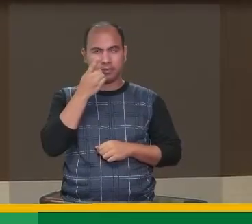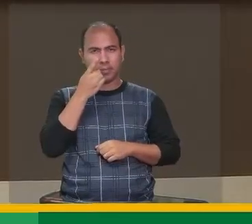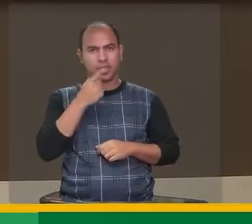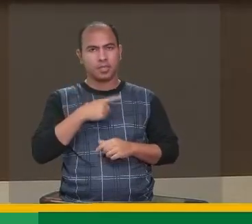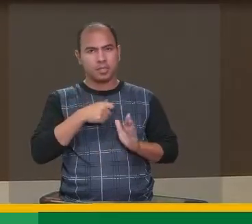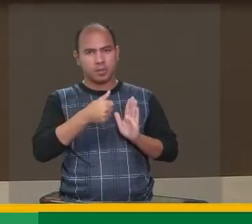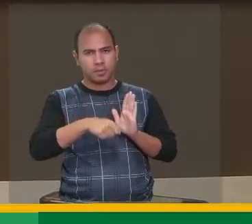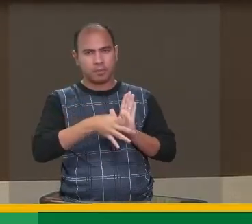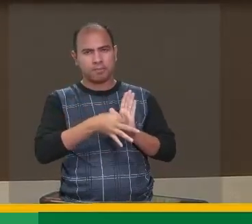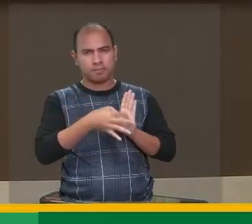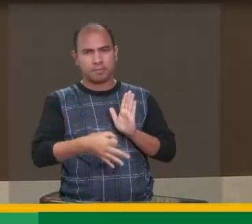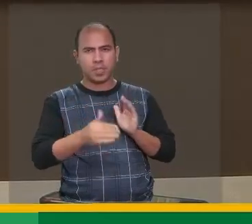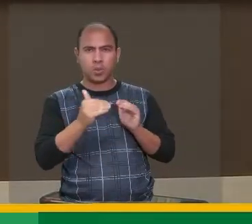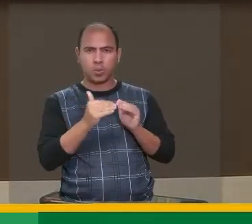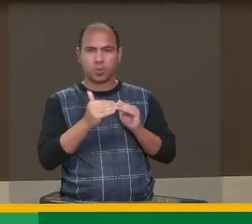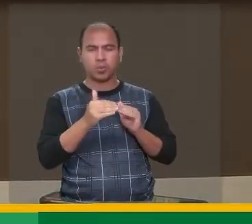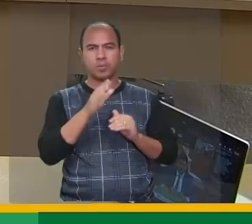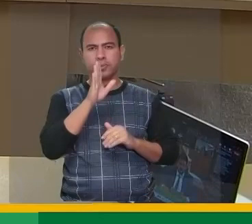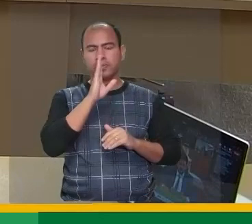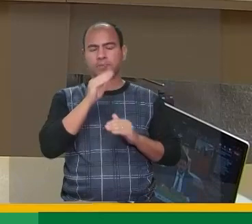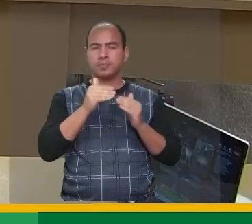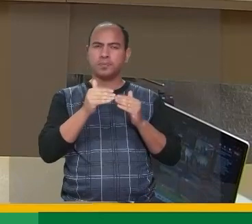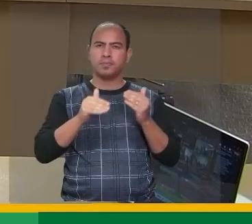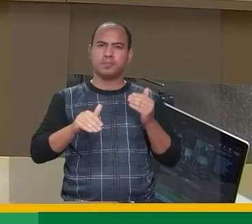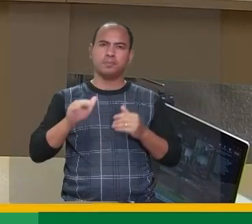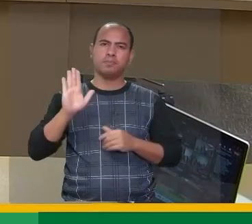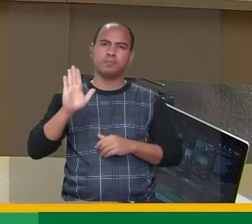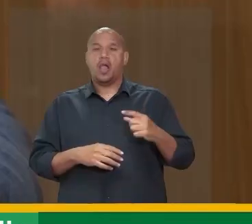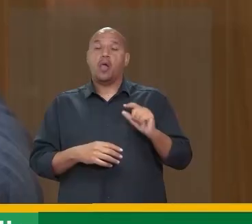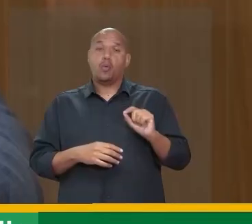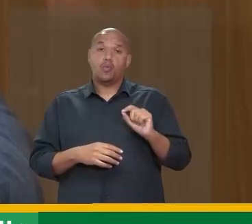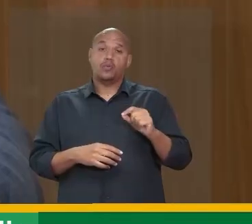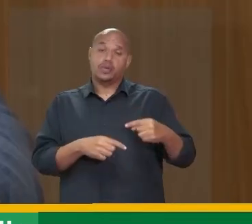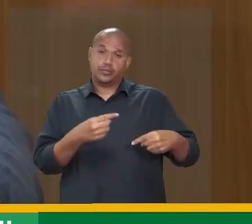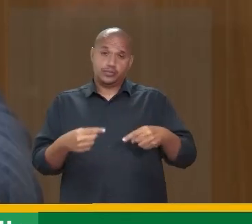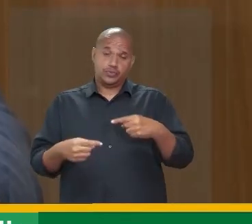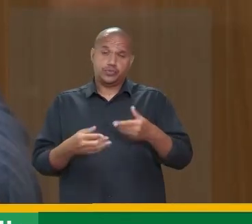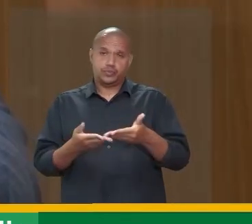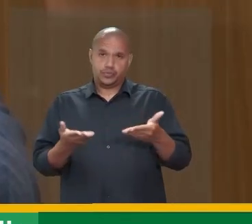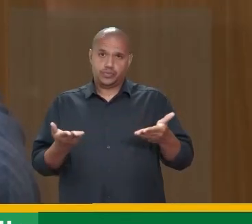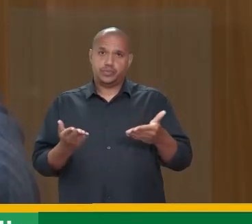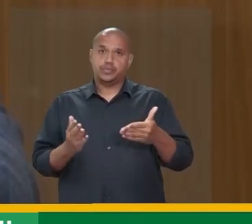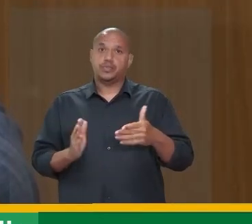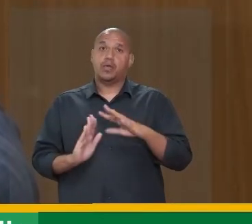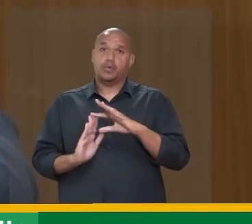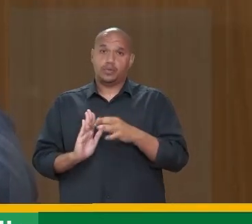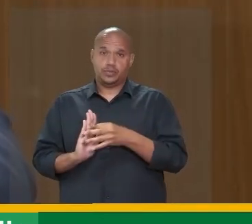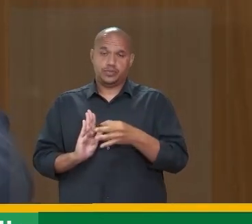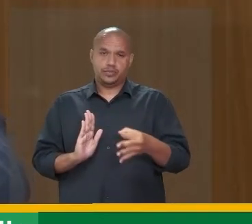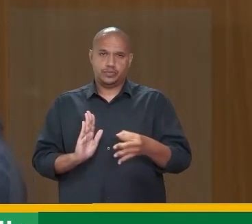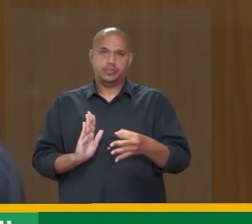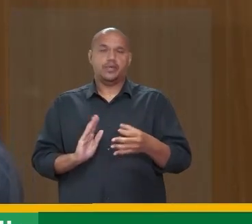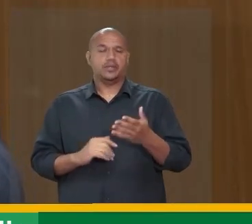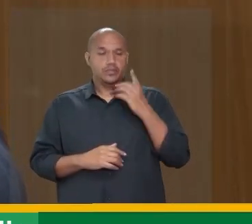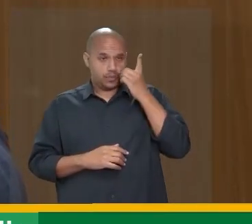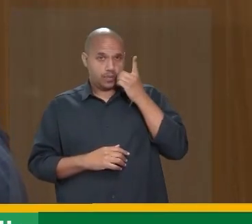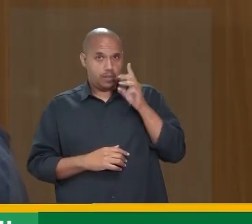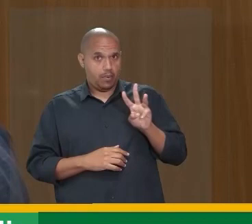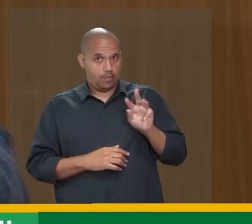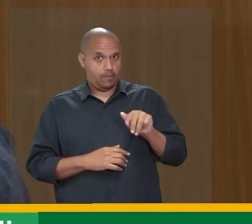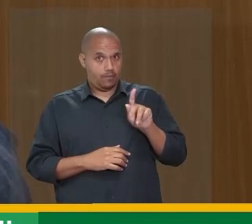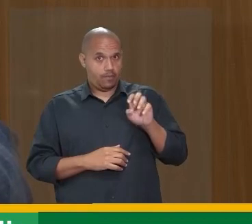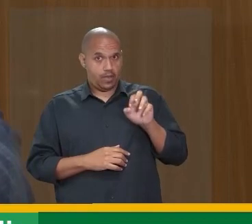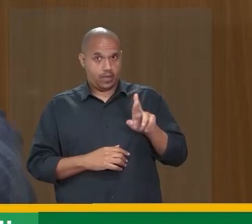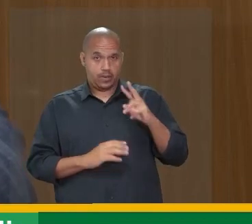os parlamentares ainda fizeram reunião da comissão mista e sessão extraordinária no plenário eles